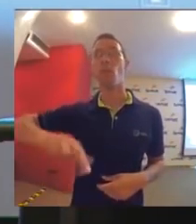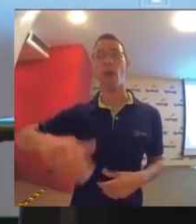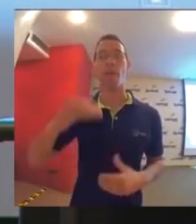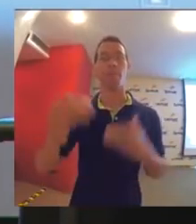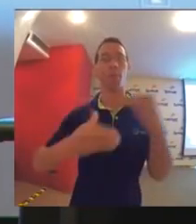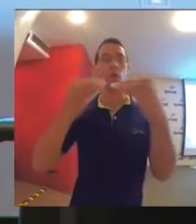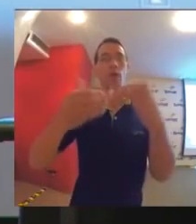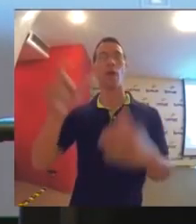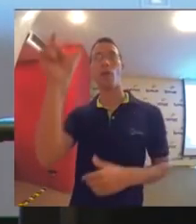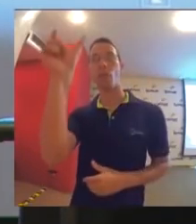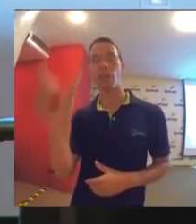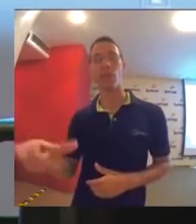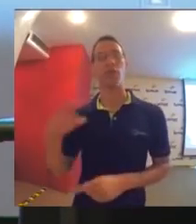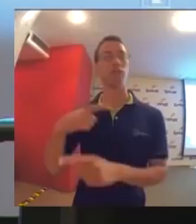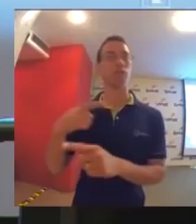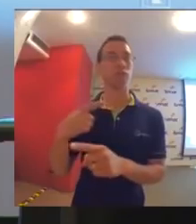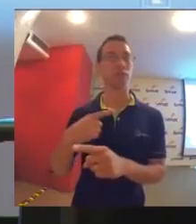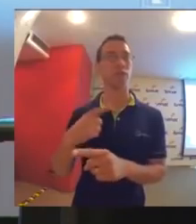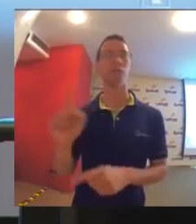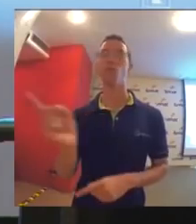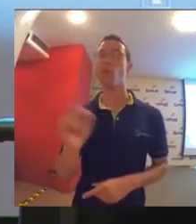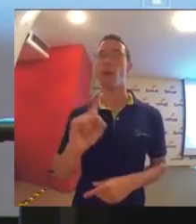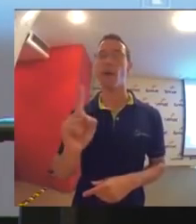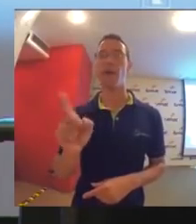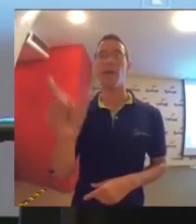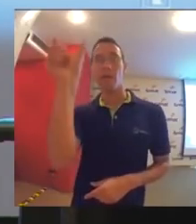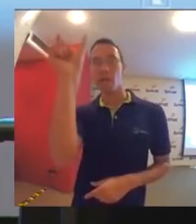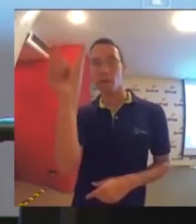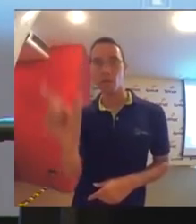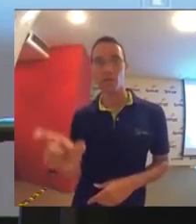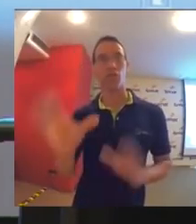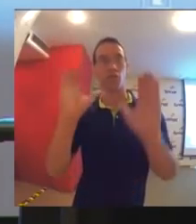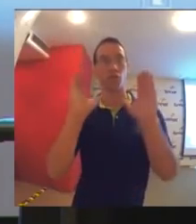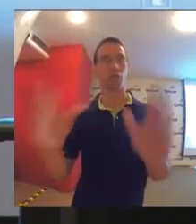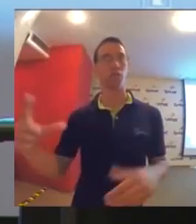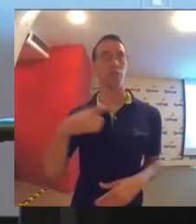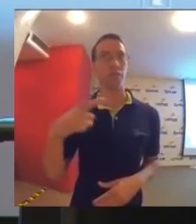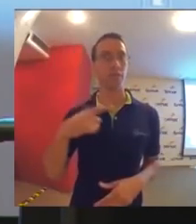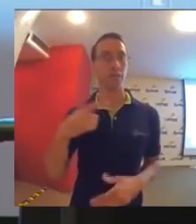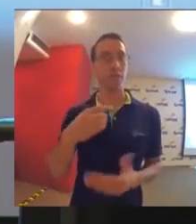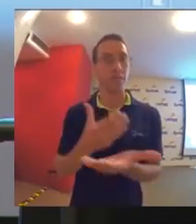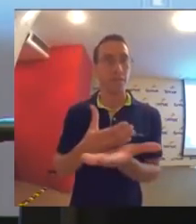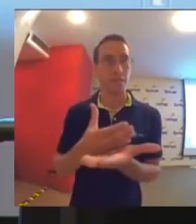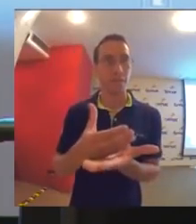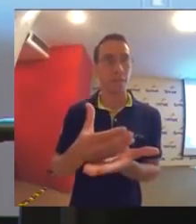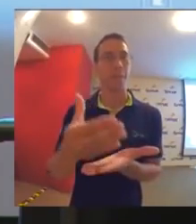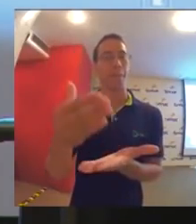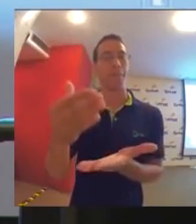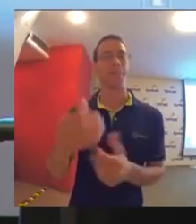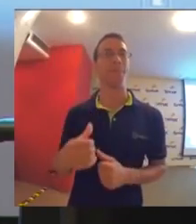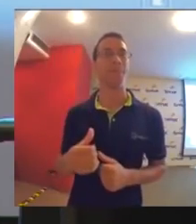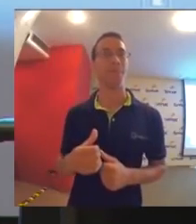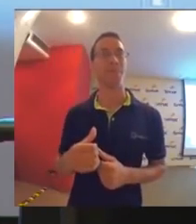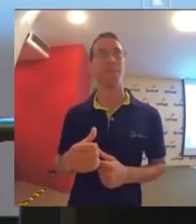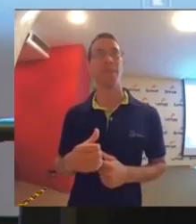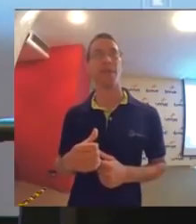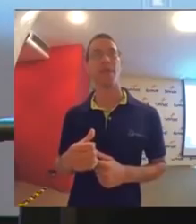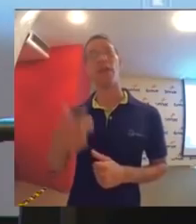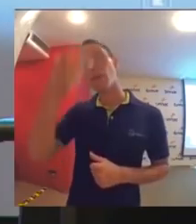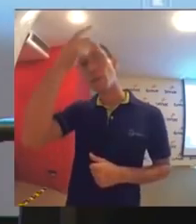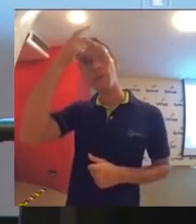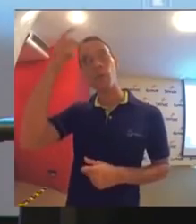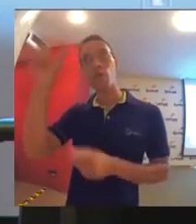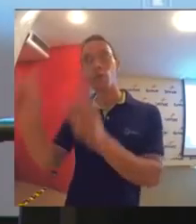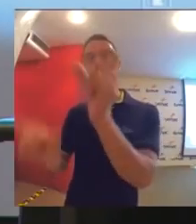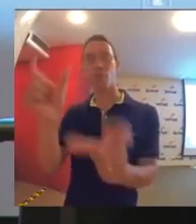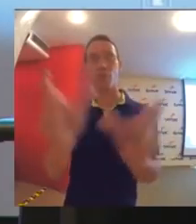que existe. É partir do modelo que existe, da tradicional, com as pessoas que lá